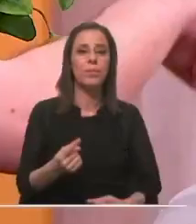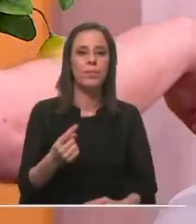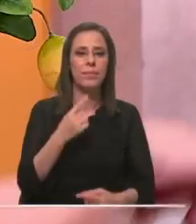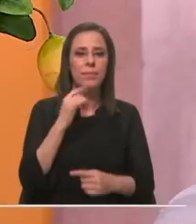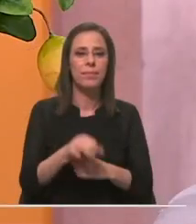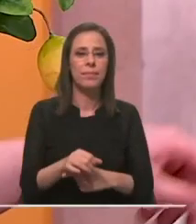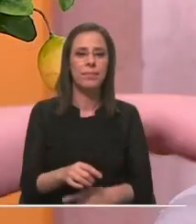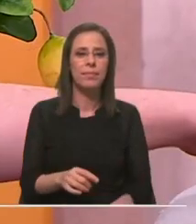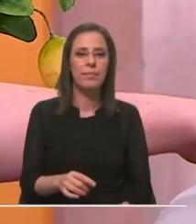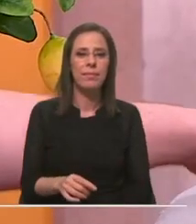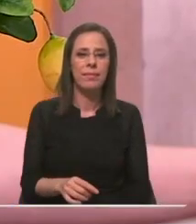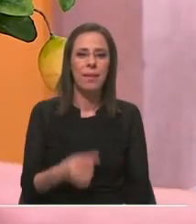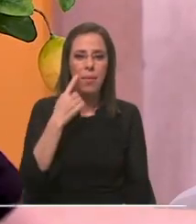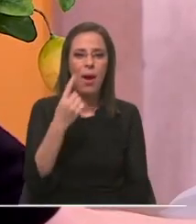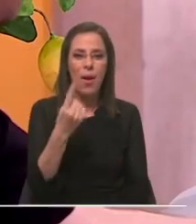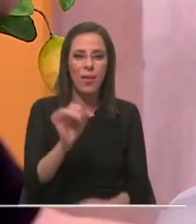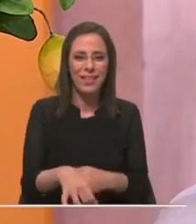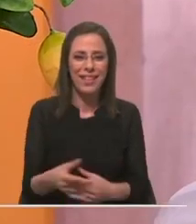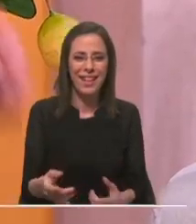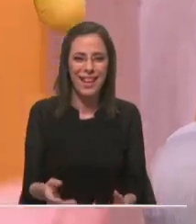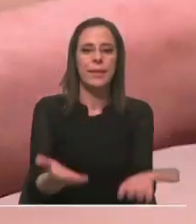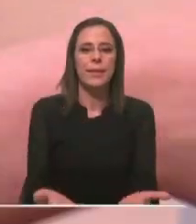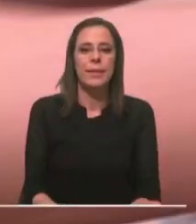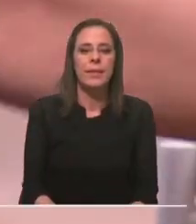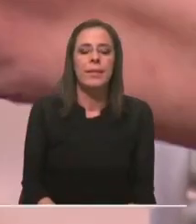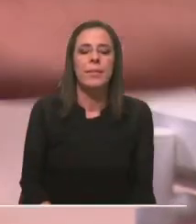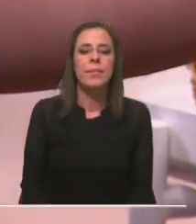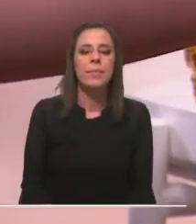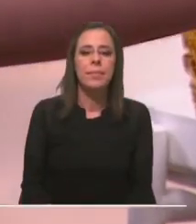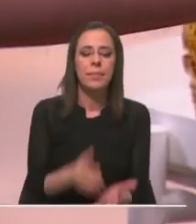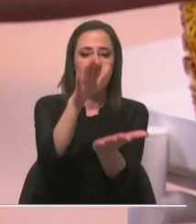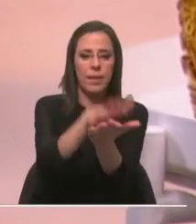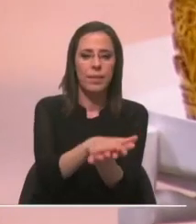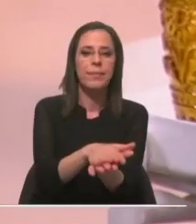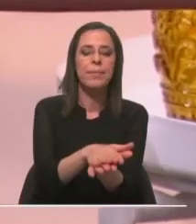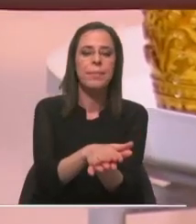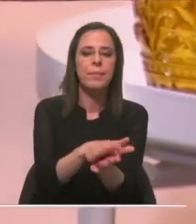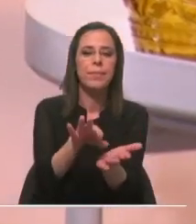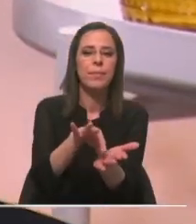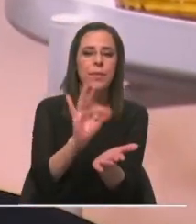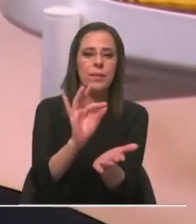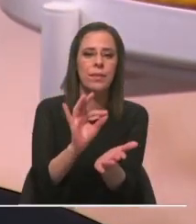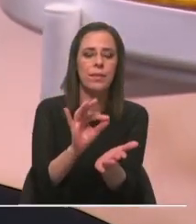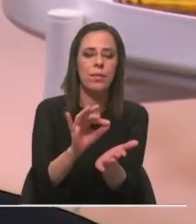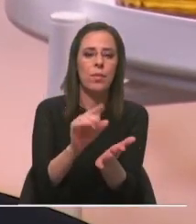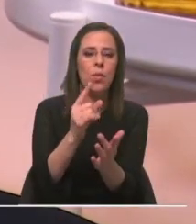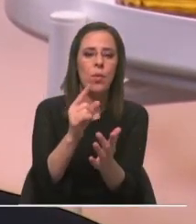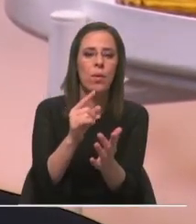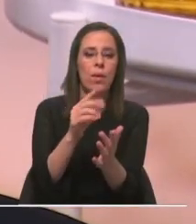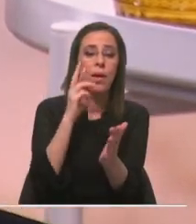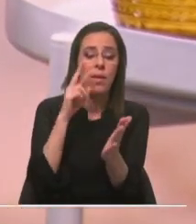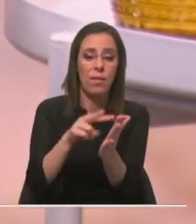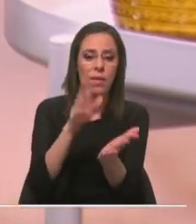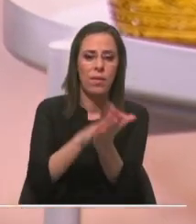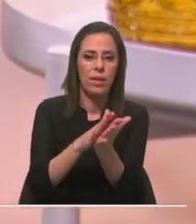sim, é um 1. Mostra. Mostra. É, não é? Pões aqui assim outra mãozinha. E vou escolher. Abres numa, espreitas